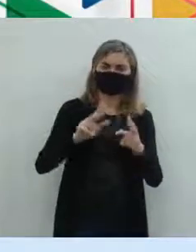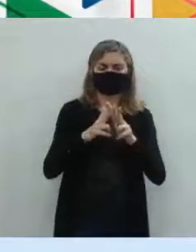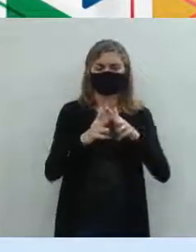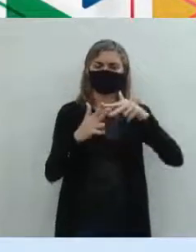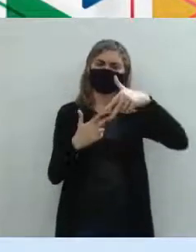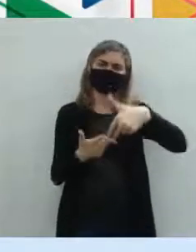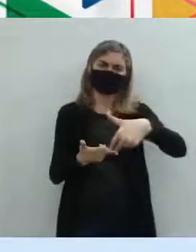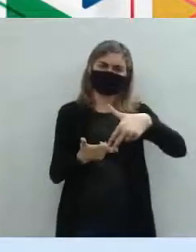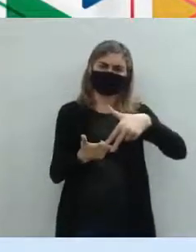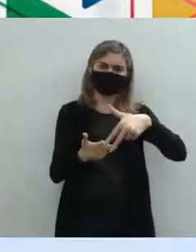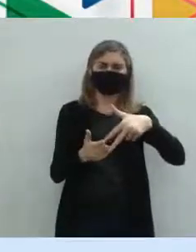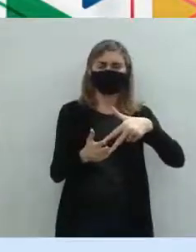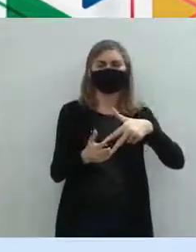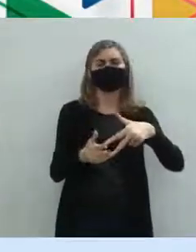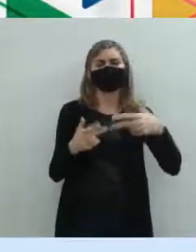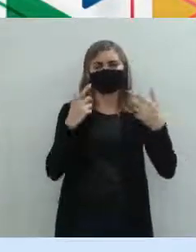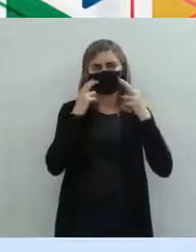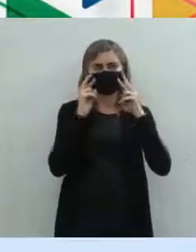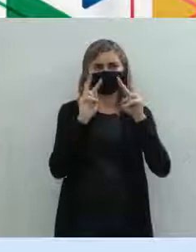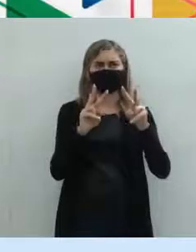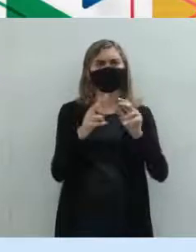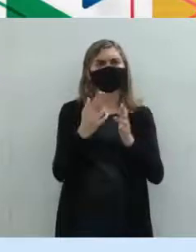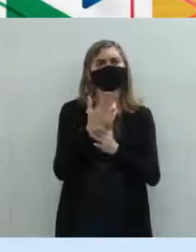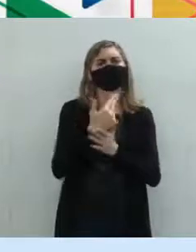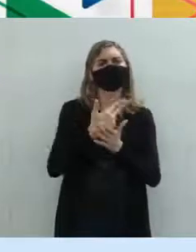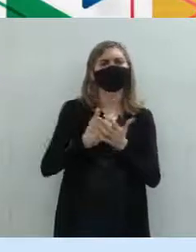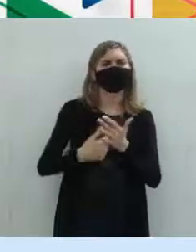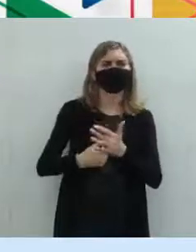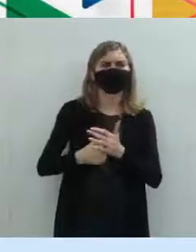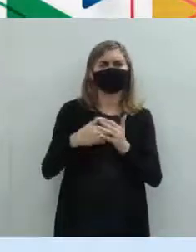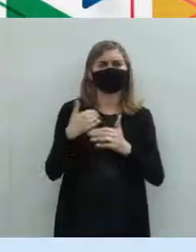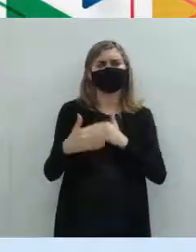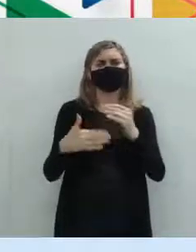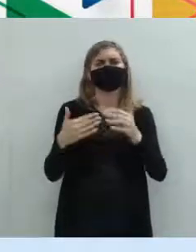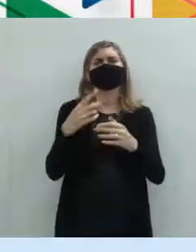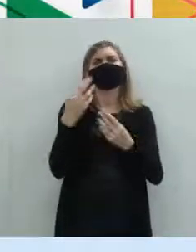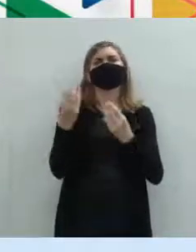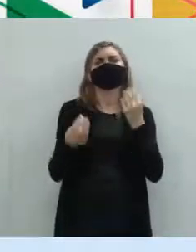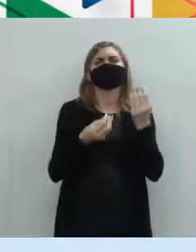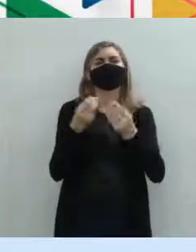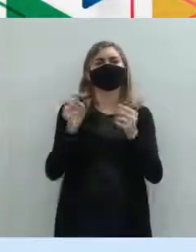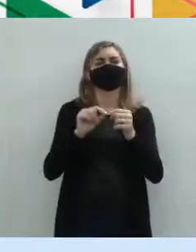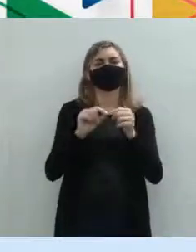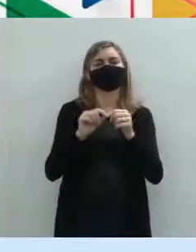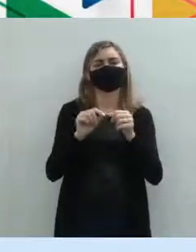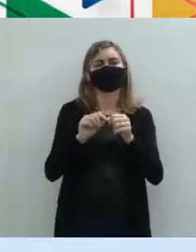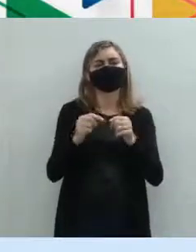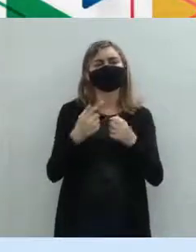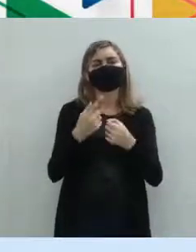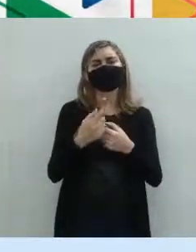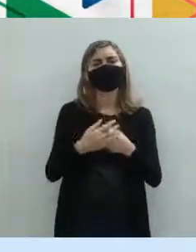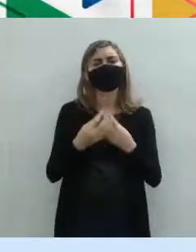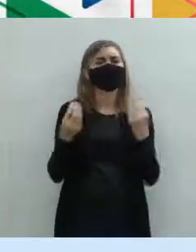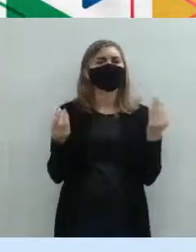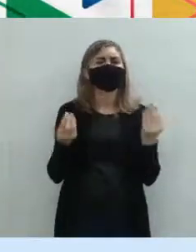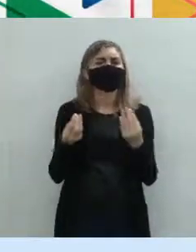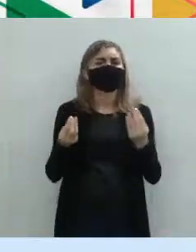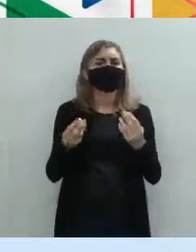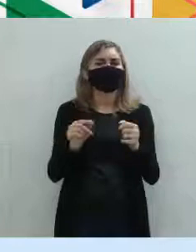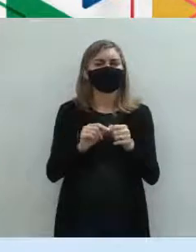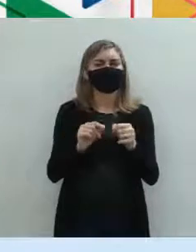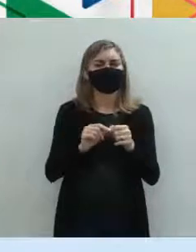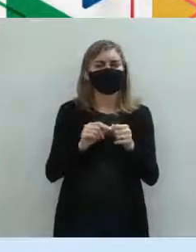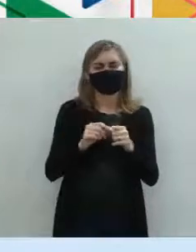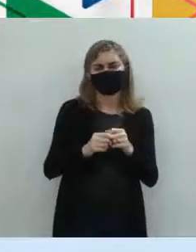agora, certo? Desenho de perspectiva. Como é que a gente faz isso, professora? Me diga como é que a gente faz uma